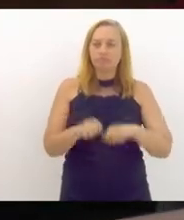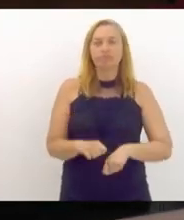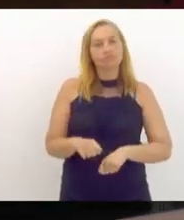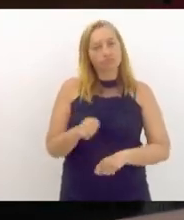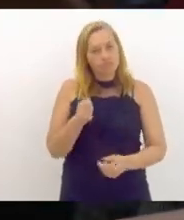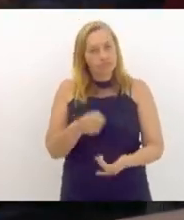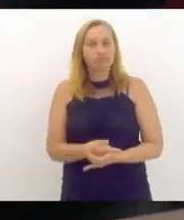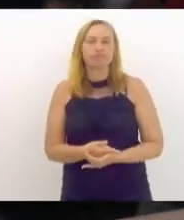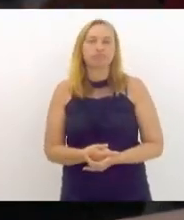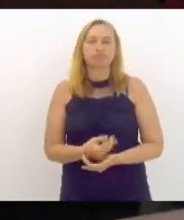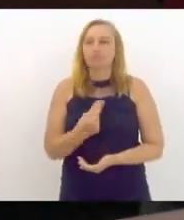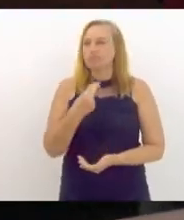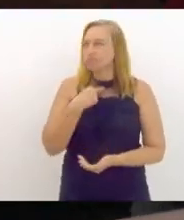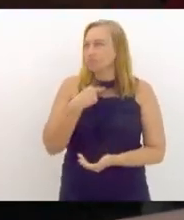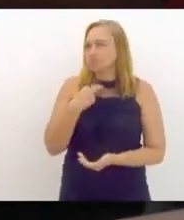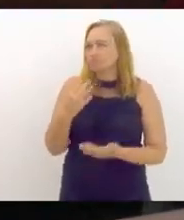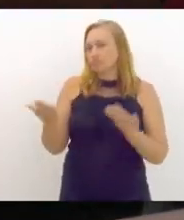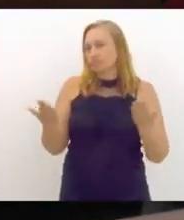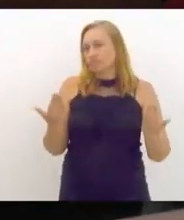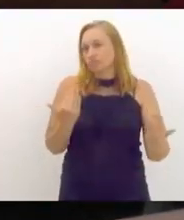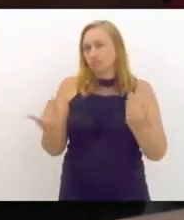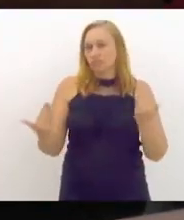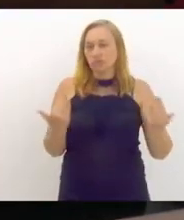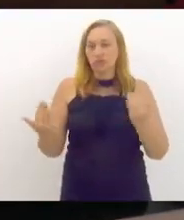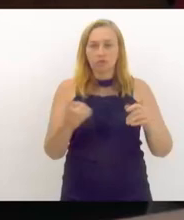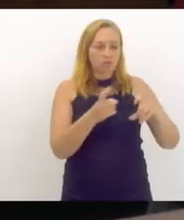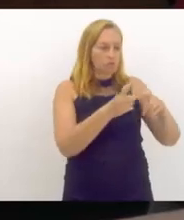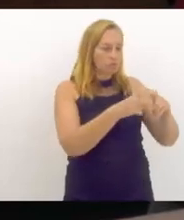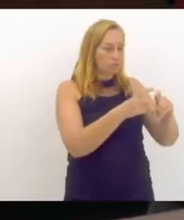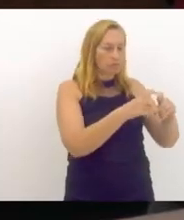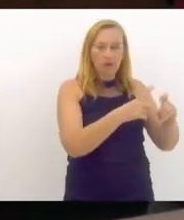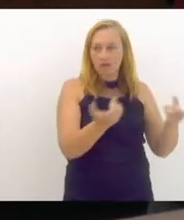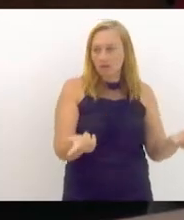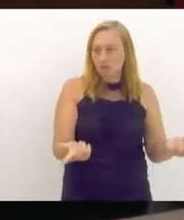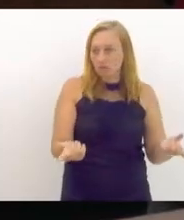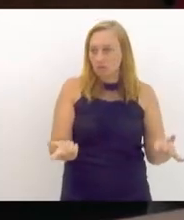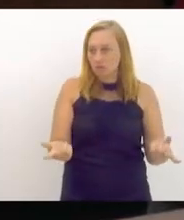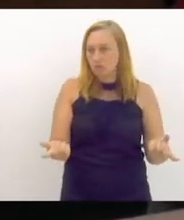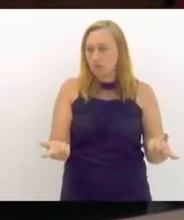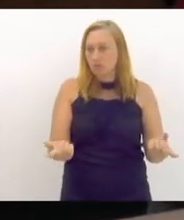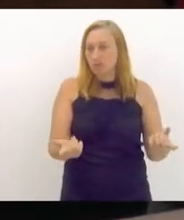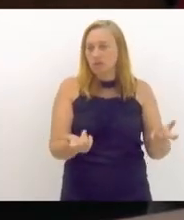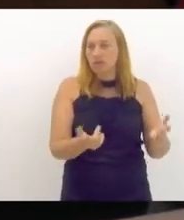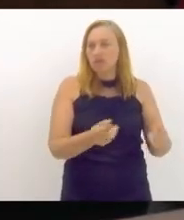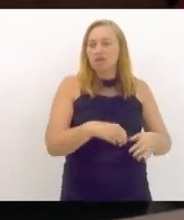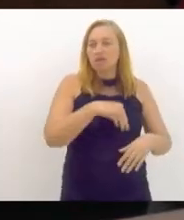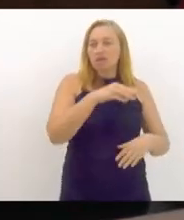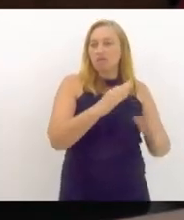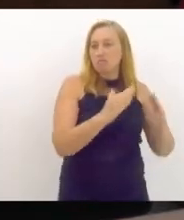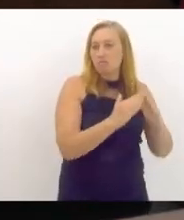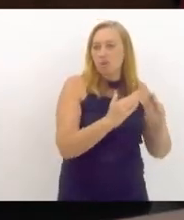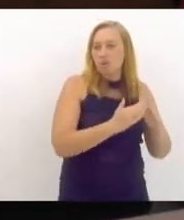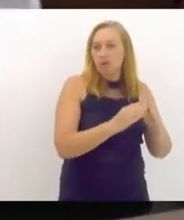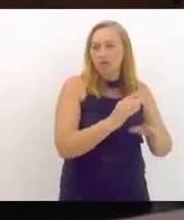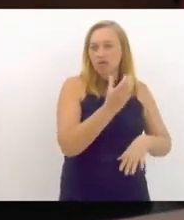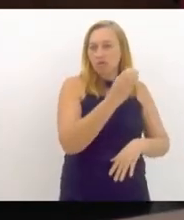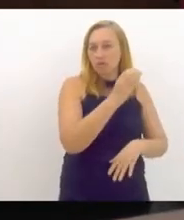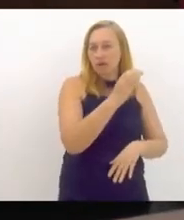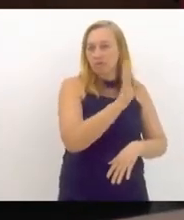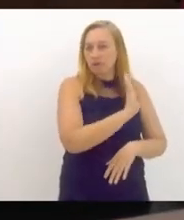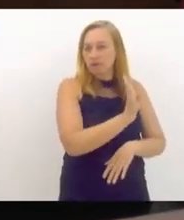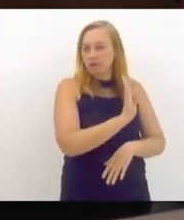pagar. Nós não podemos querer comparar o metro cúbico de água de quem mora em Ipanema, Copacabana e Leblon daquele cidadão que